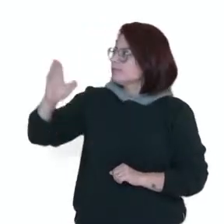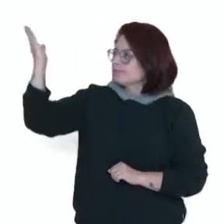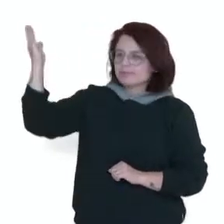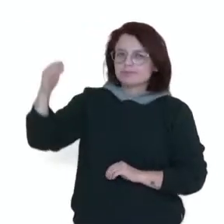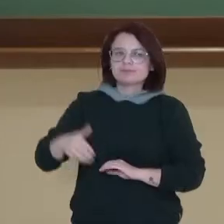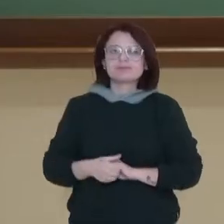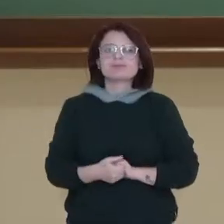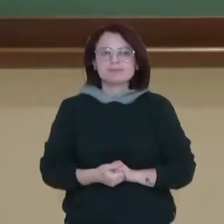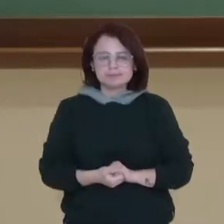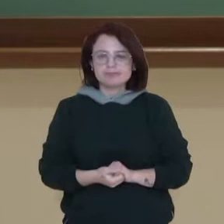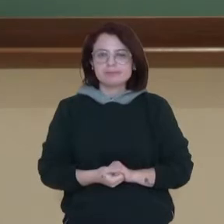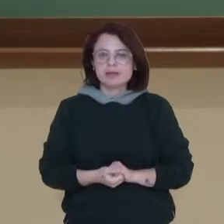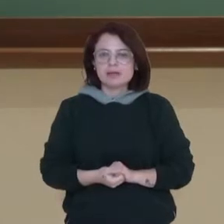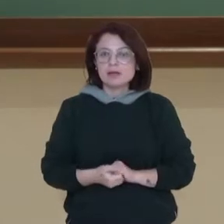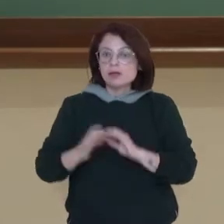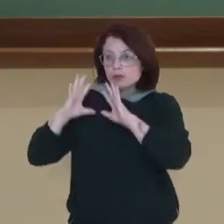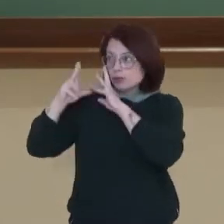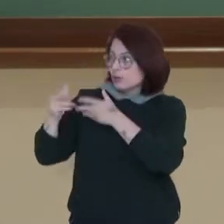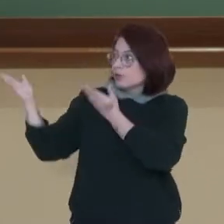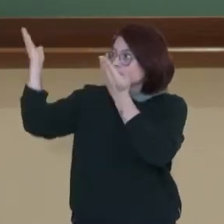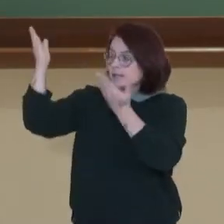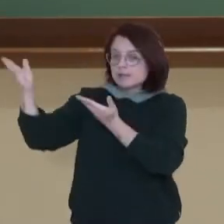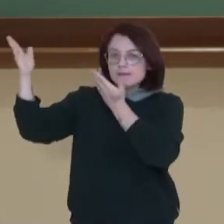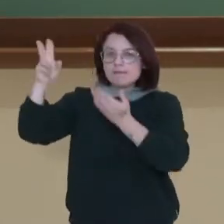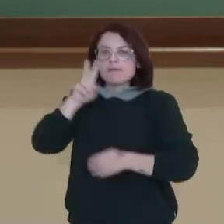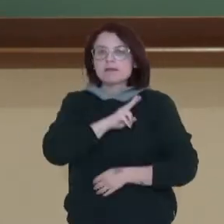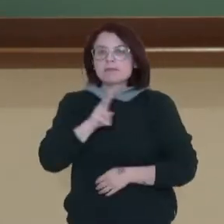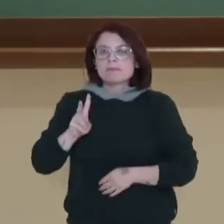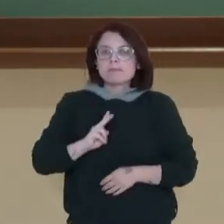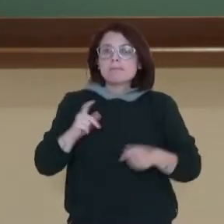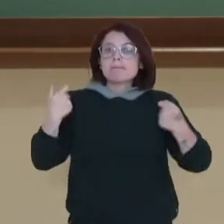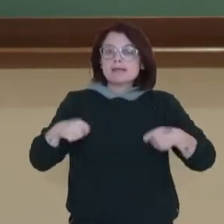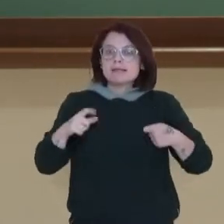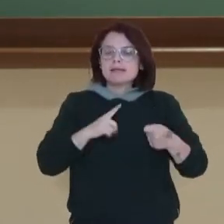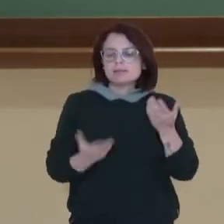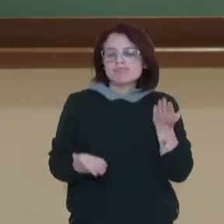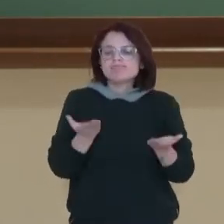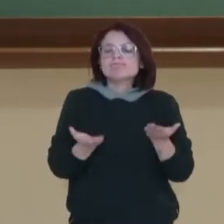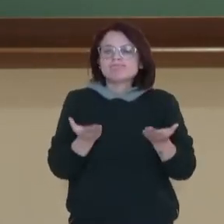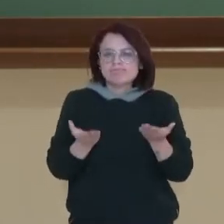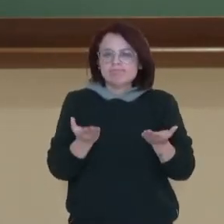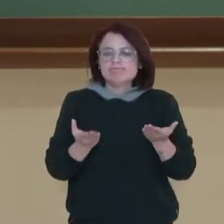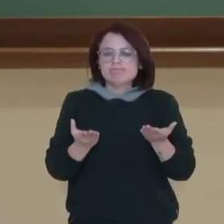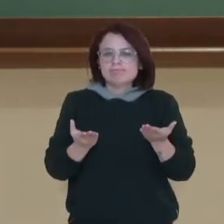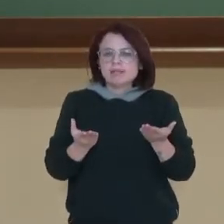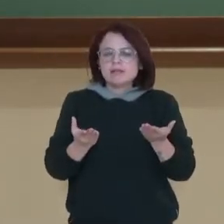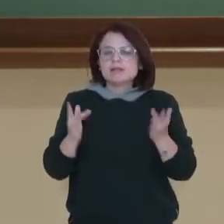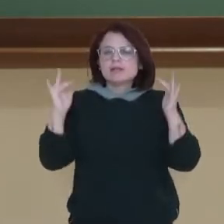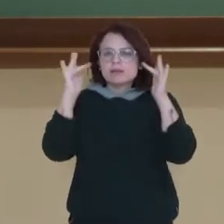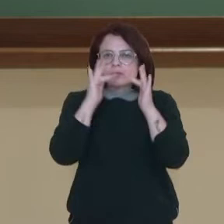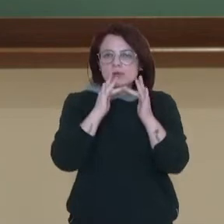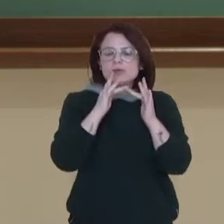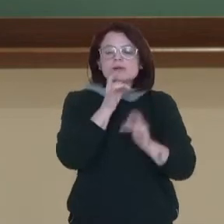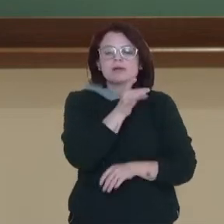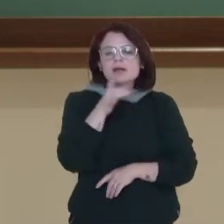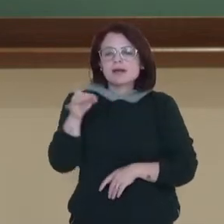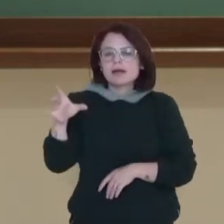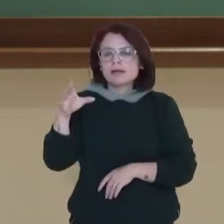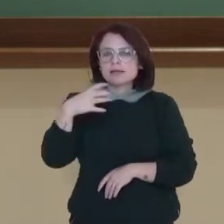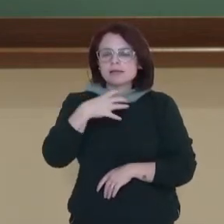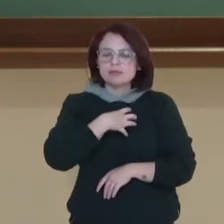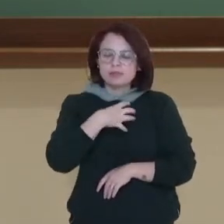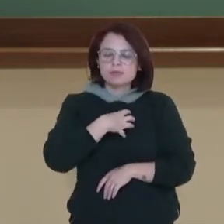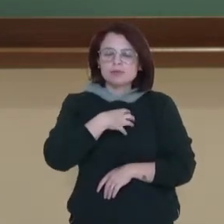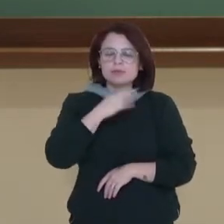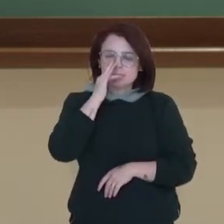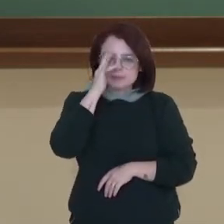e cálcio. Todos esses nutrientes, eles têm que estar balanceados de acordo com cada tipo de planta. Então,